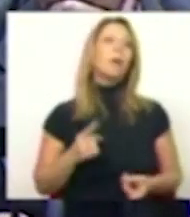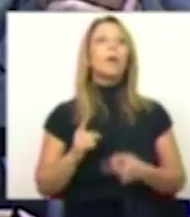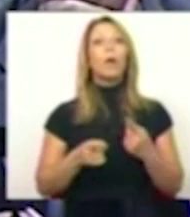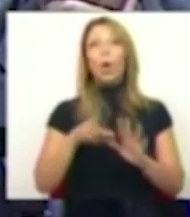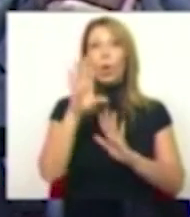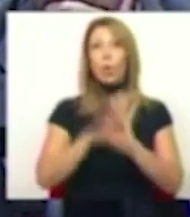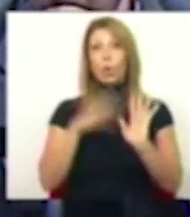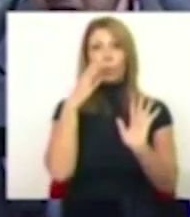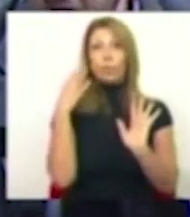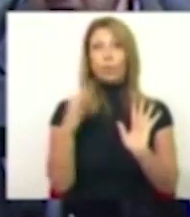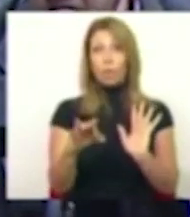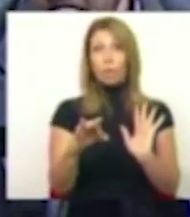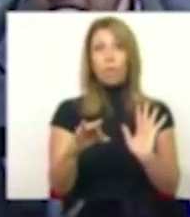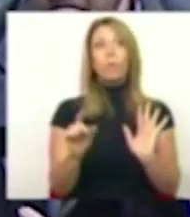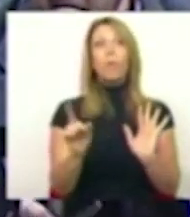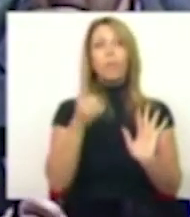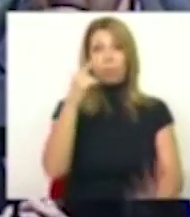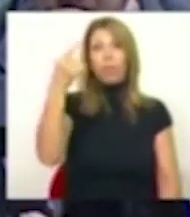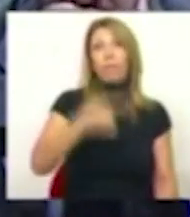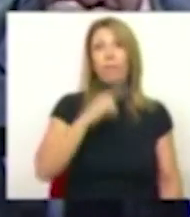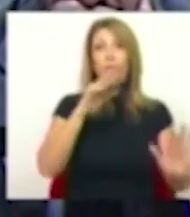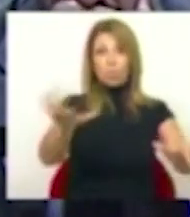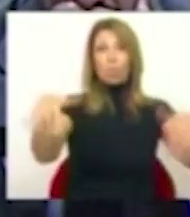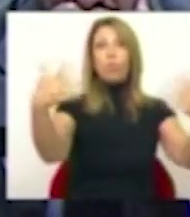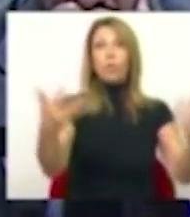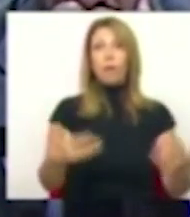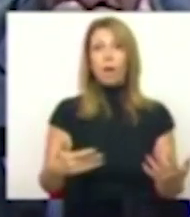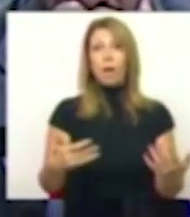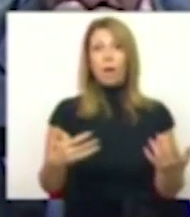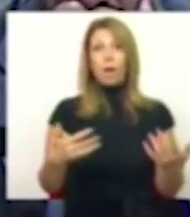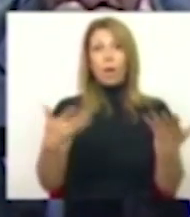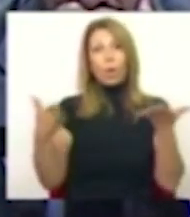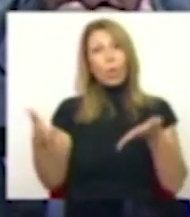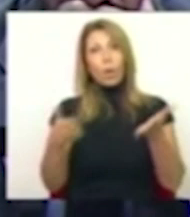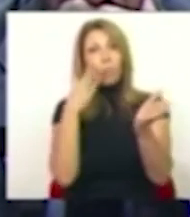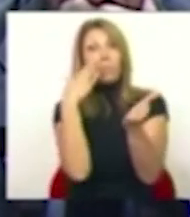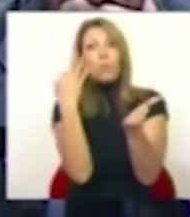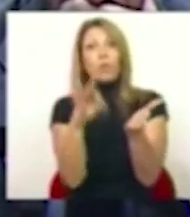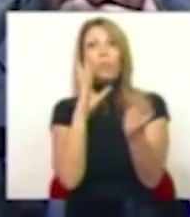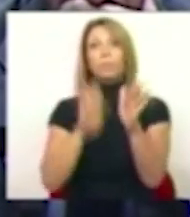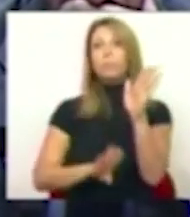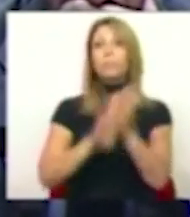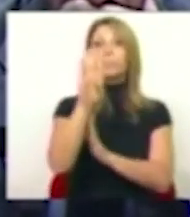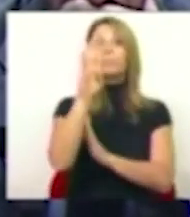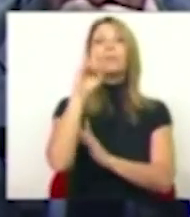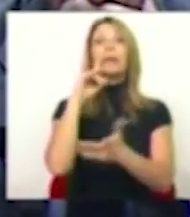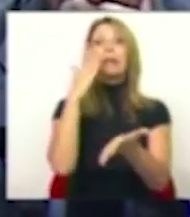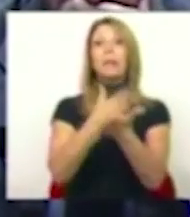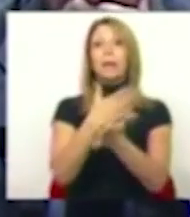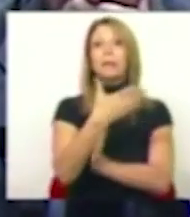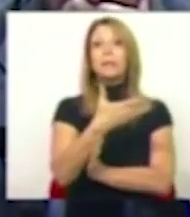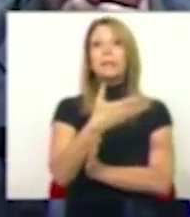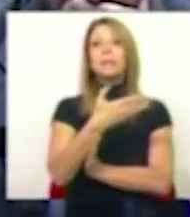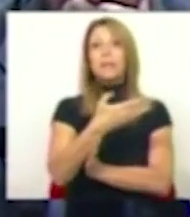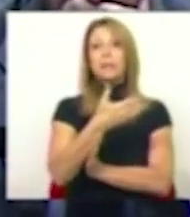condições normais, deveria ser e poderia ser a trajetória anual de evolução até aos 750 euros, que